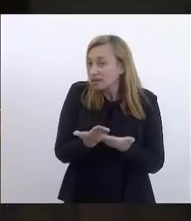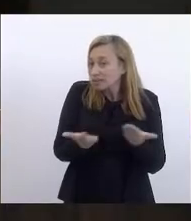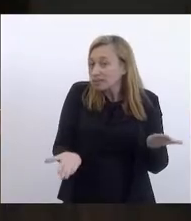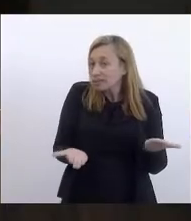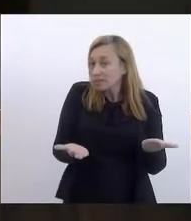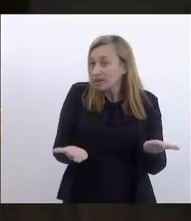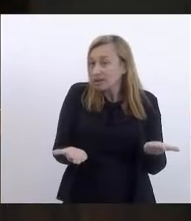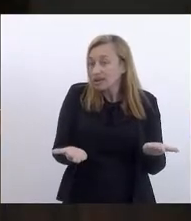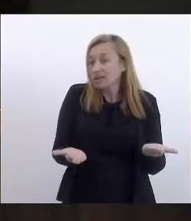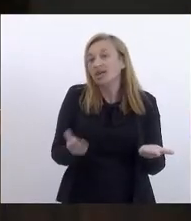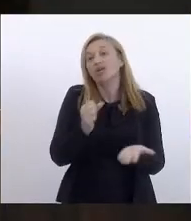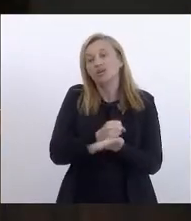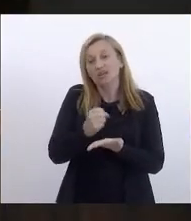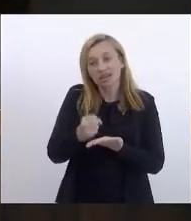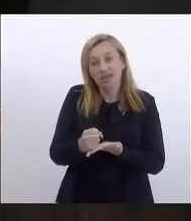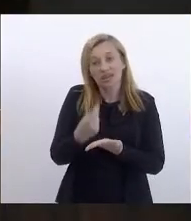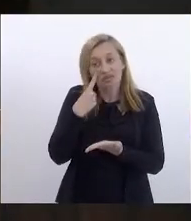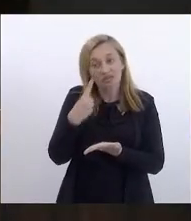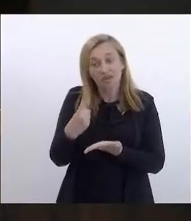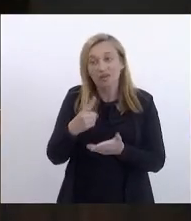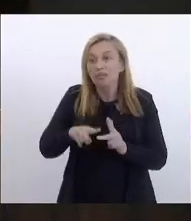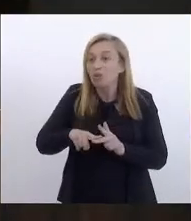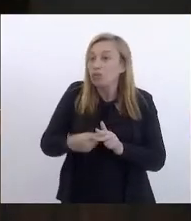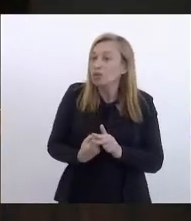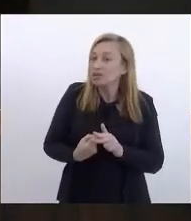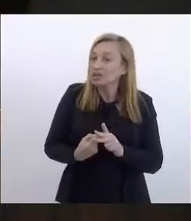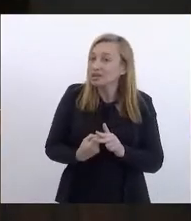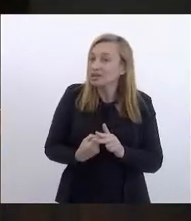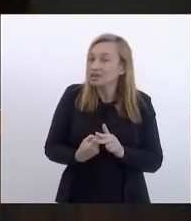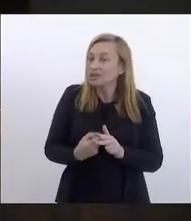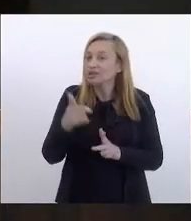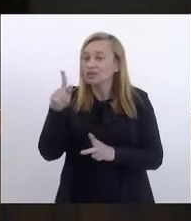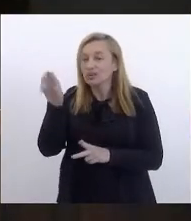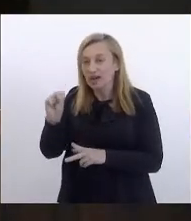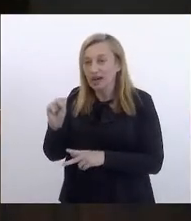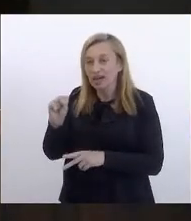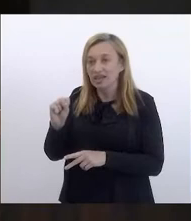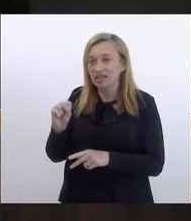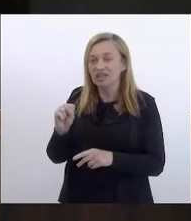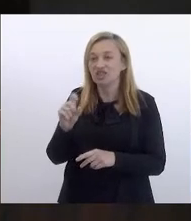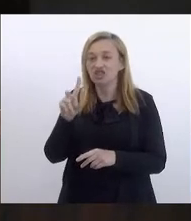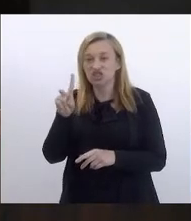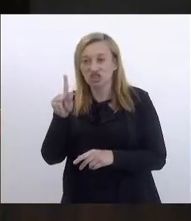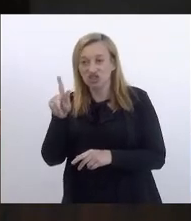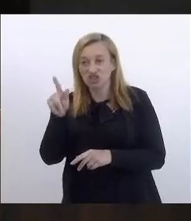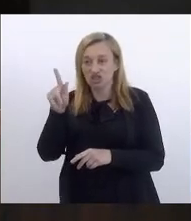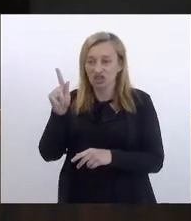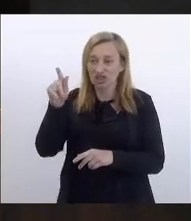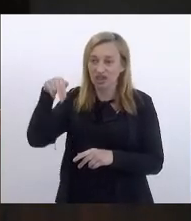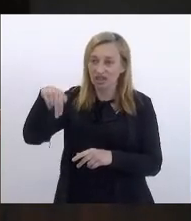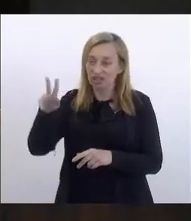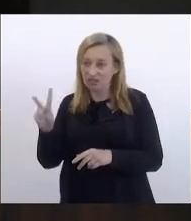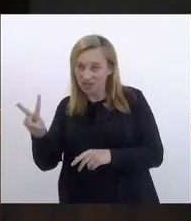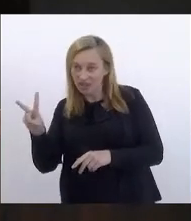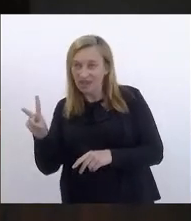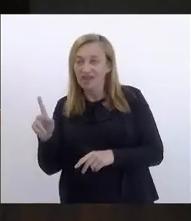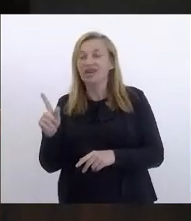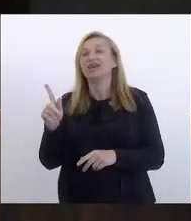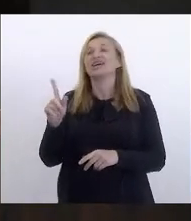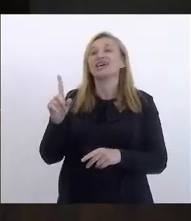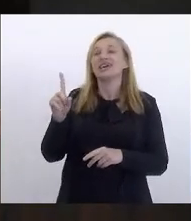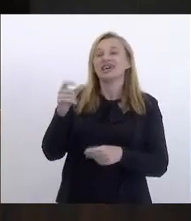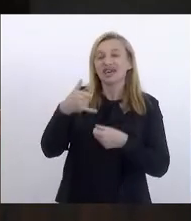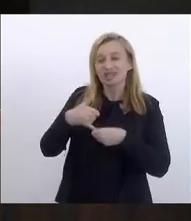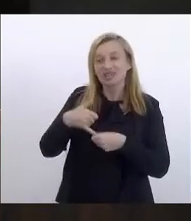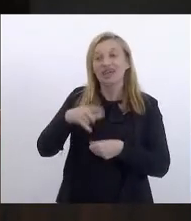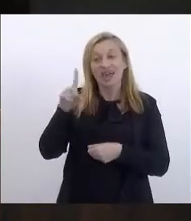vencimentos dos contratos mas o reajuste do gás de cozinha GNV e gasolina era segundo vossa